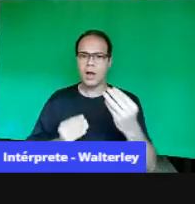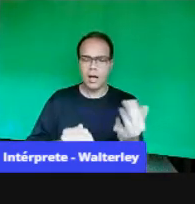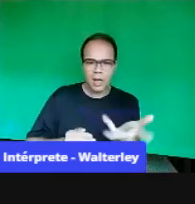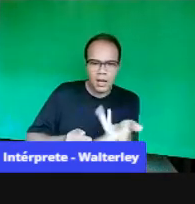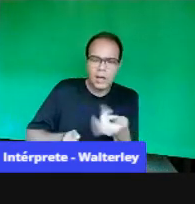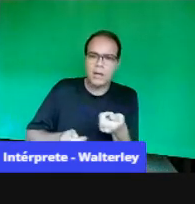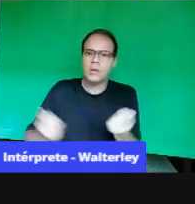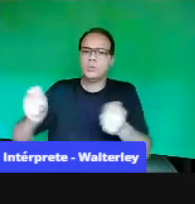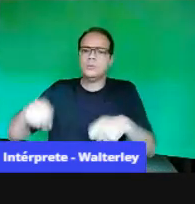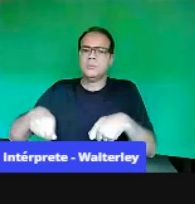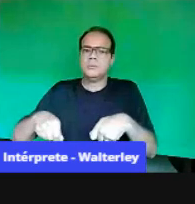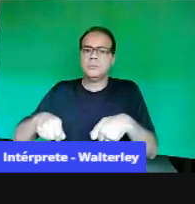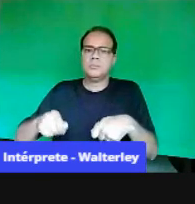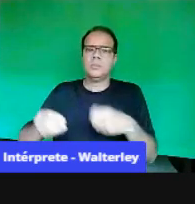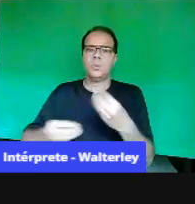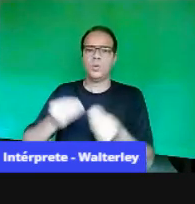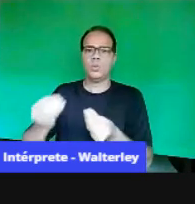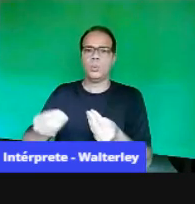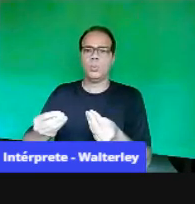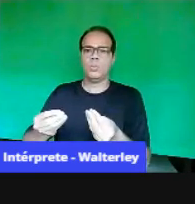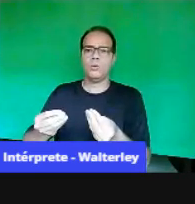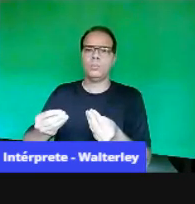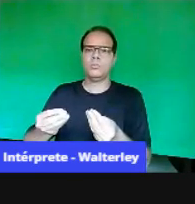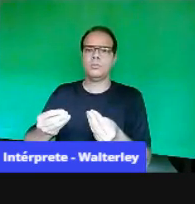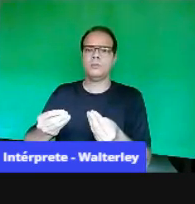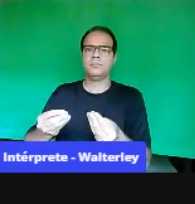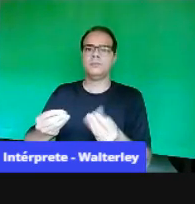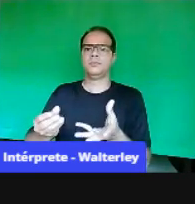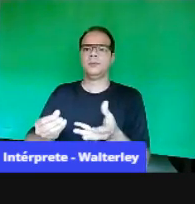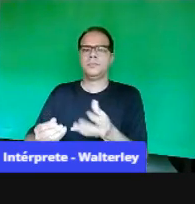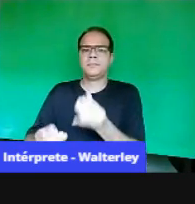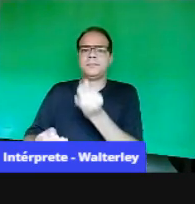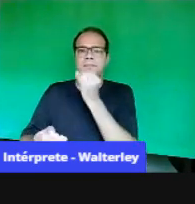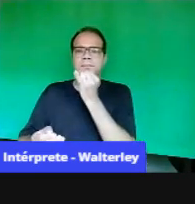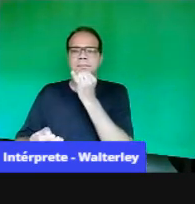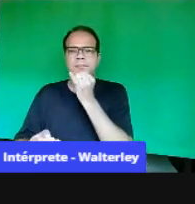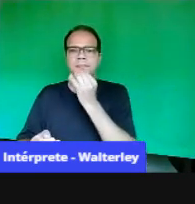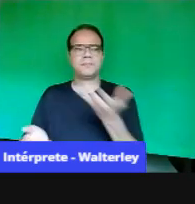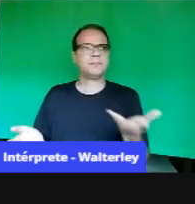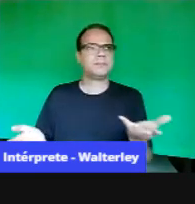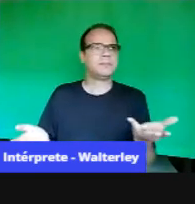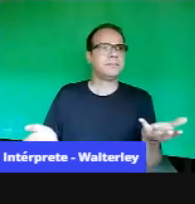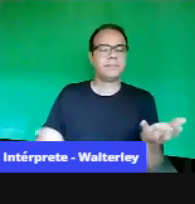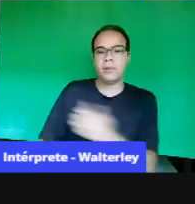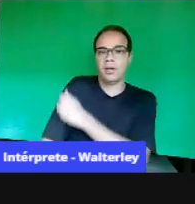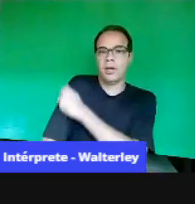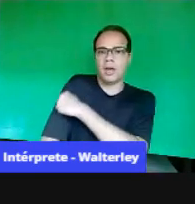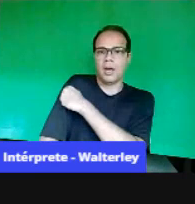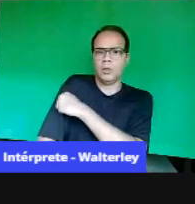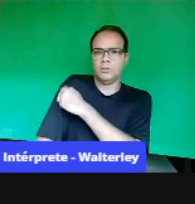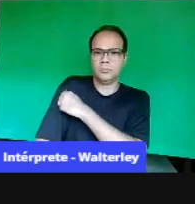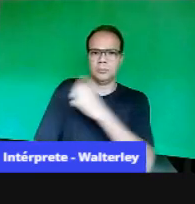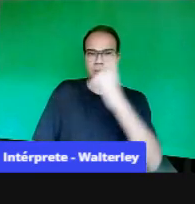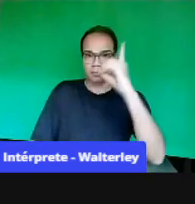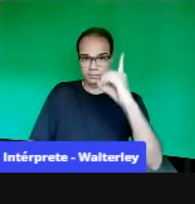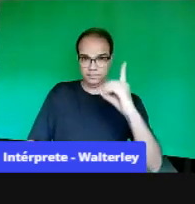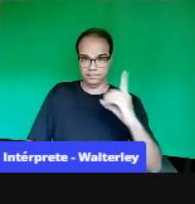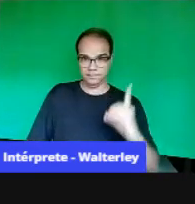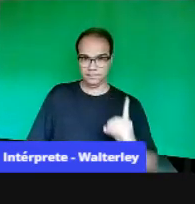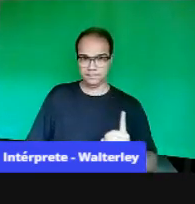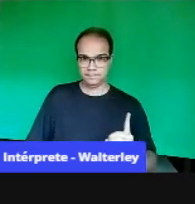a essa fase sensório motor. Esses alunos com deficiência que não